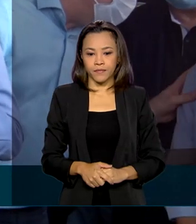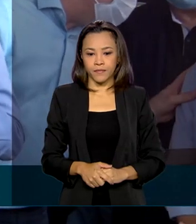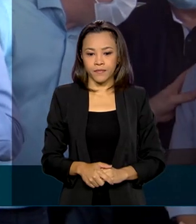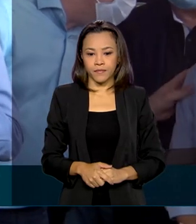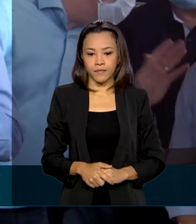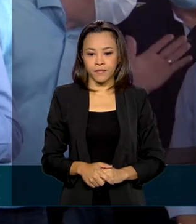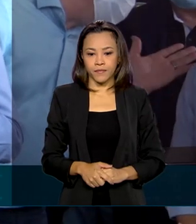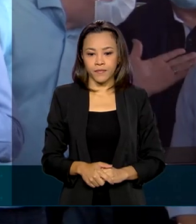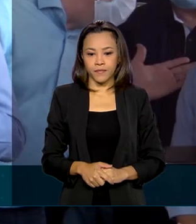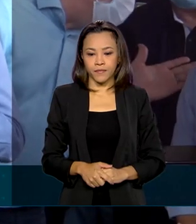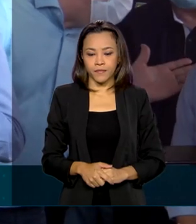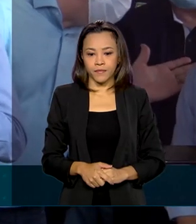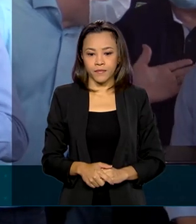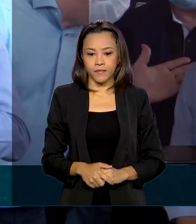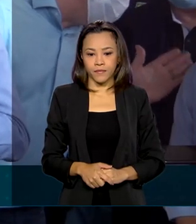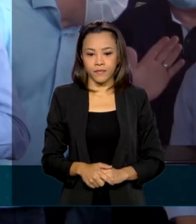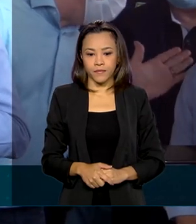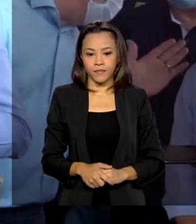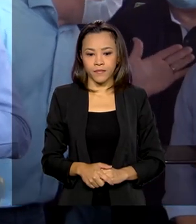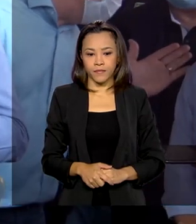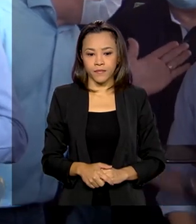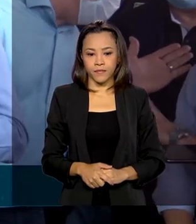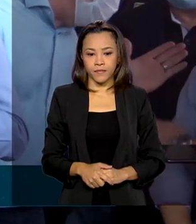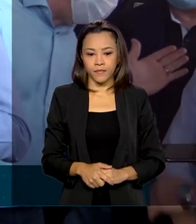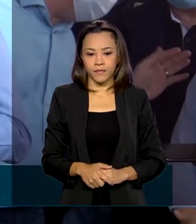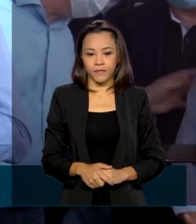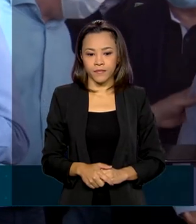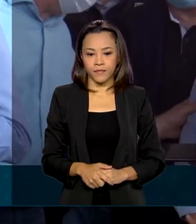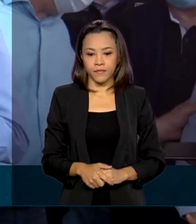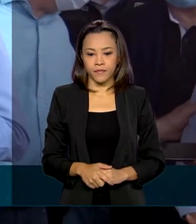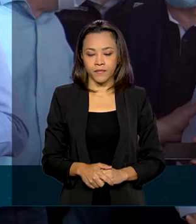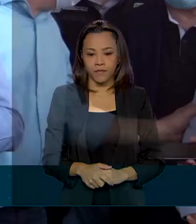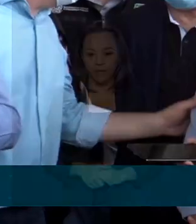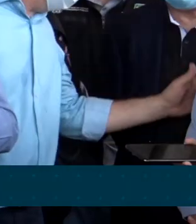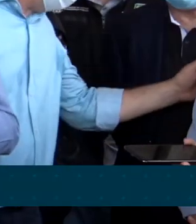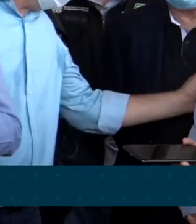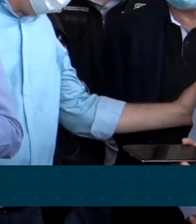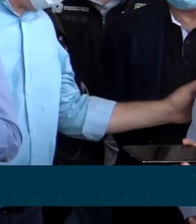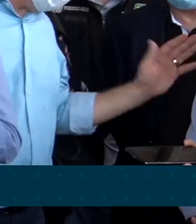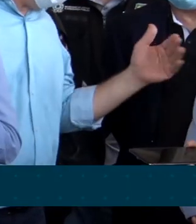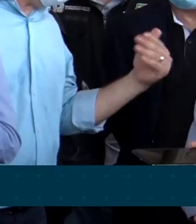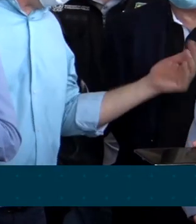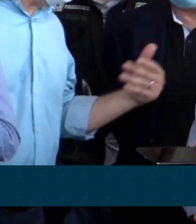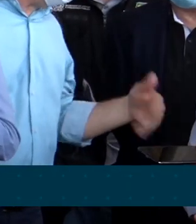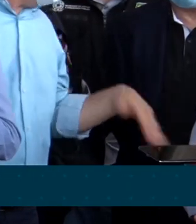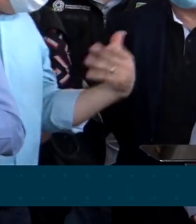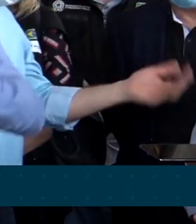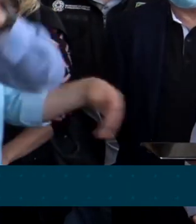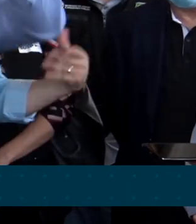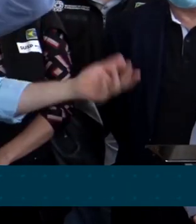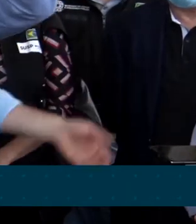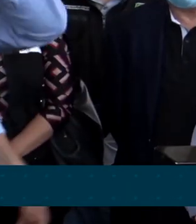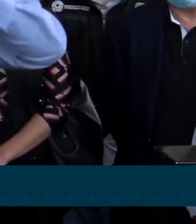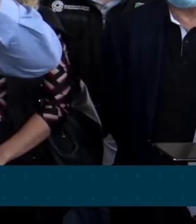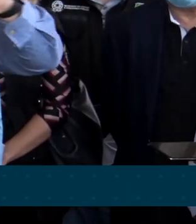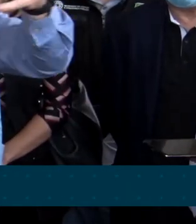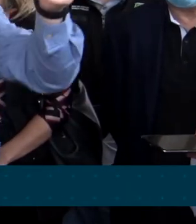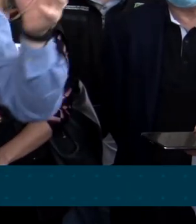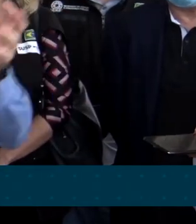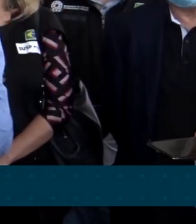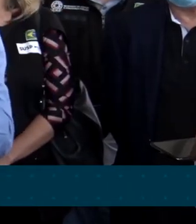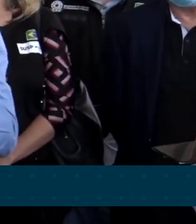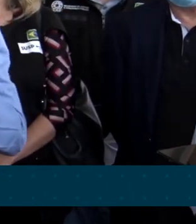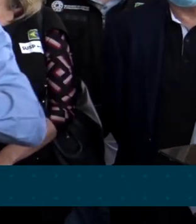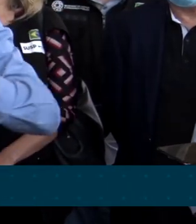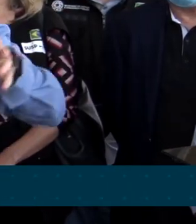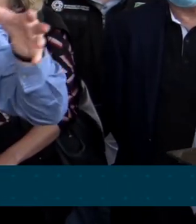isso com integração com inteligência com tecnologia e novas tecnologias com um